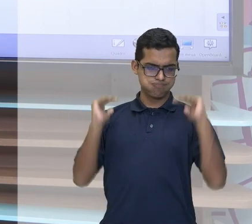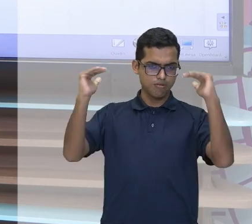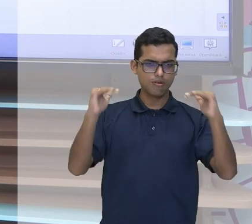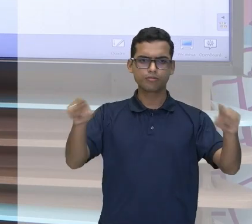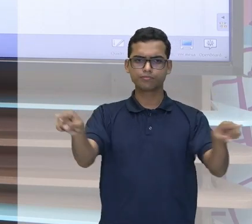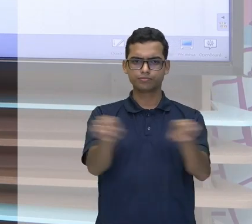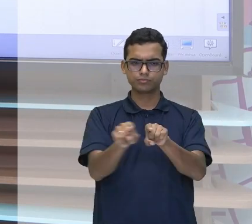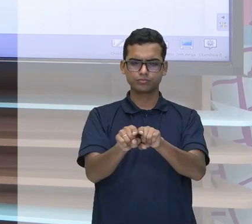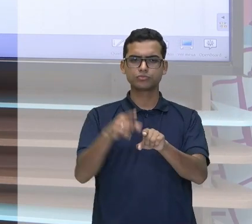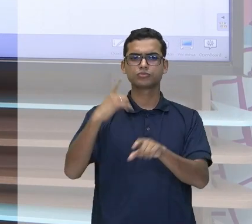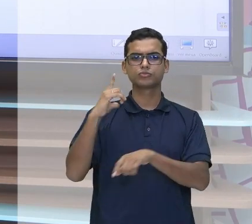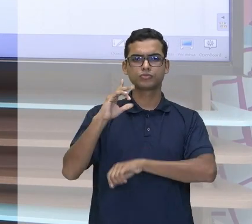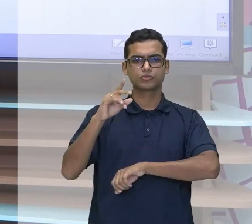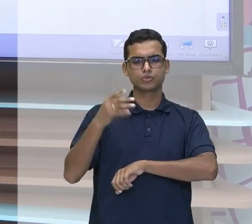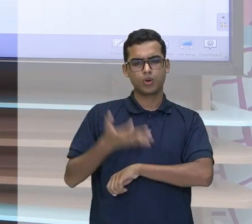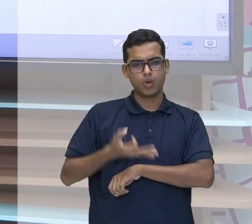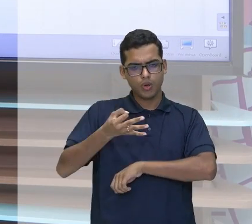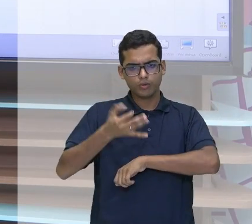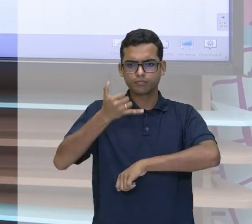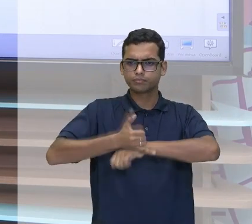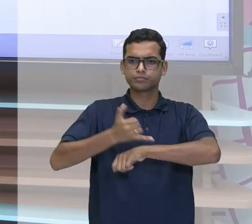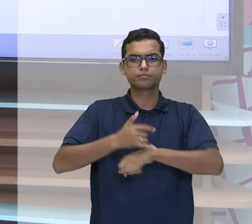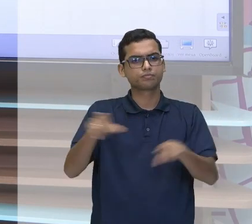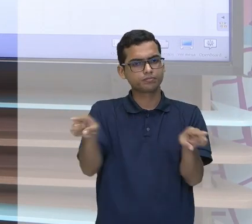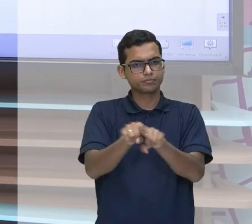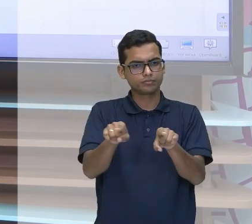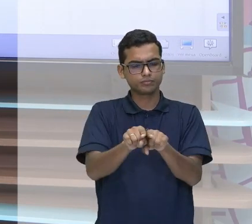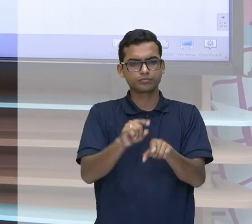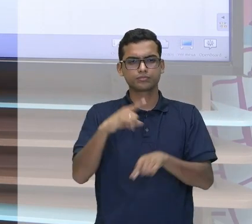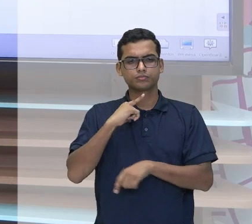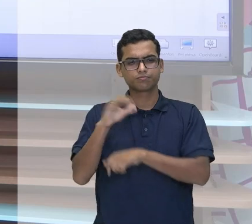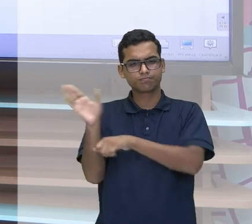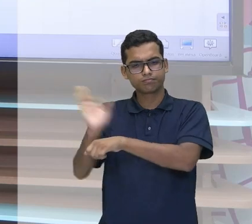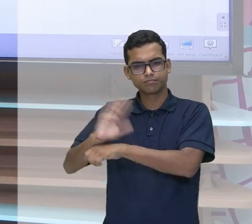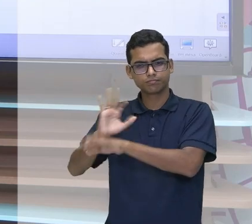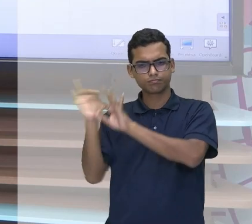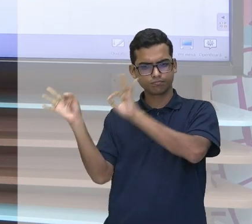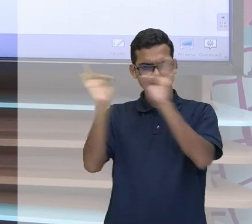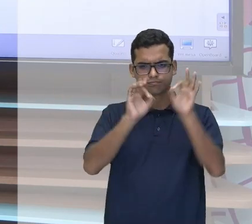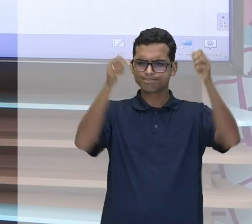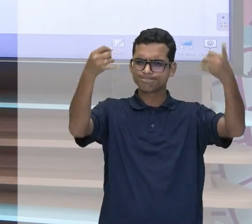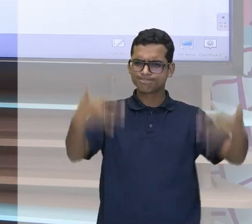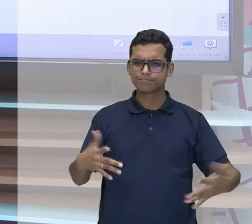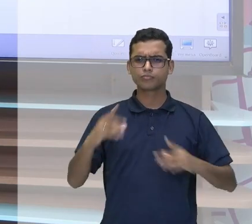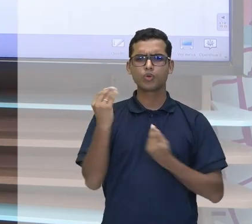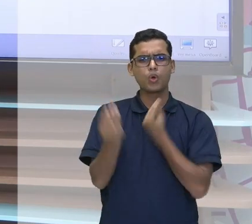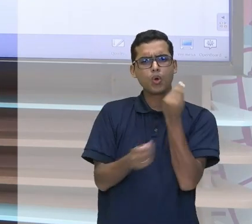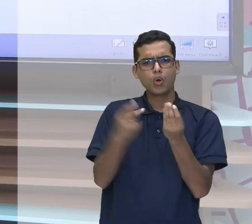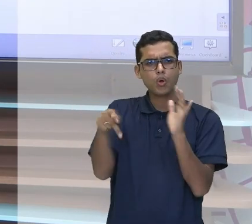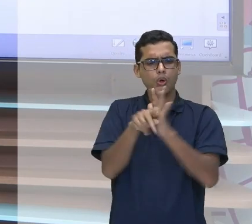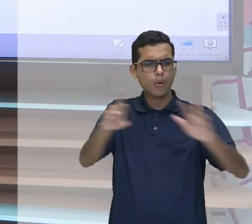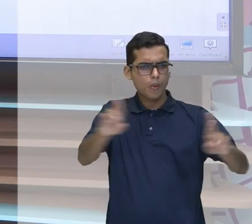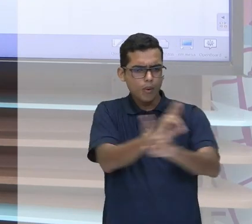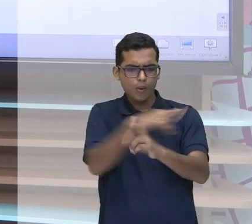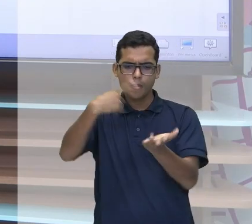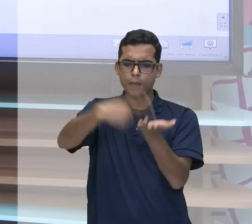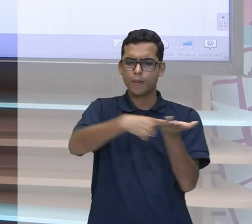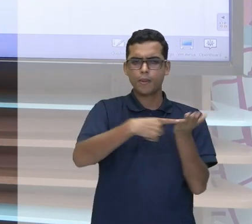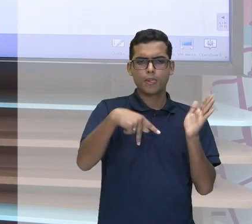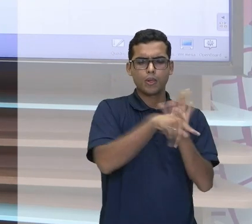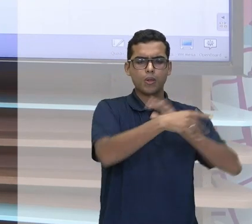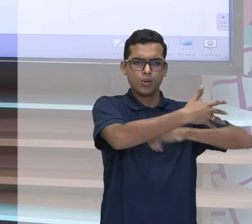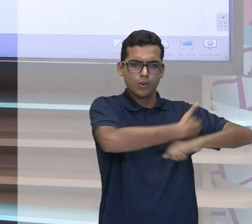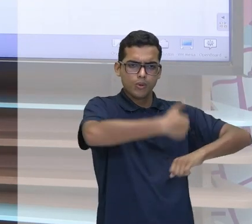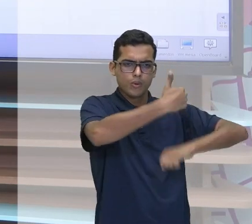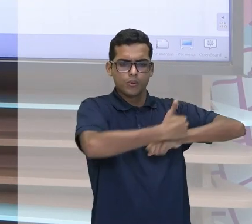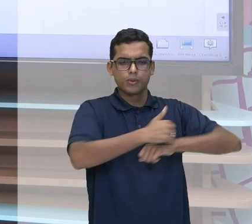de moeda, certo? Eu tenho aqui um vídeo que ilustra muito bem para vocês como era essa relação no Pacto Colonial